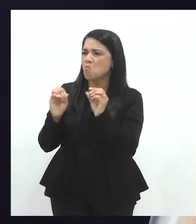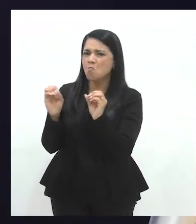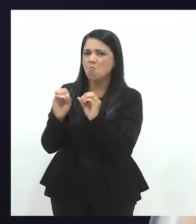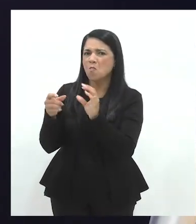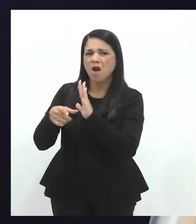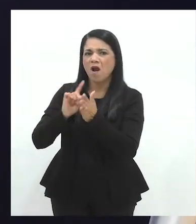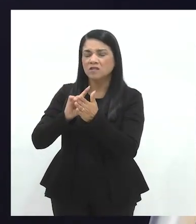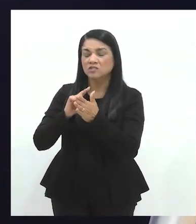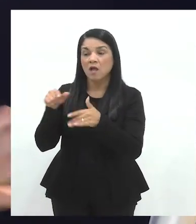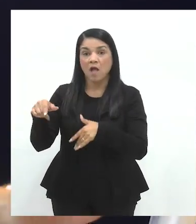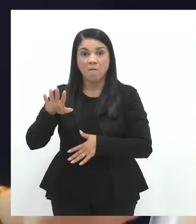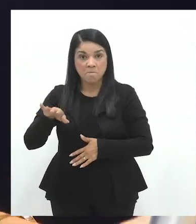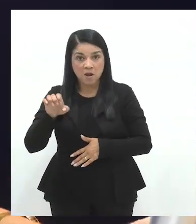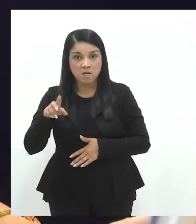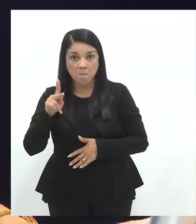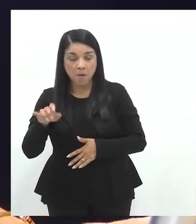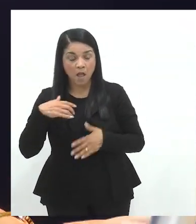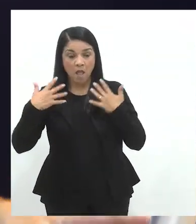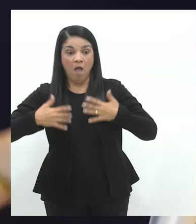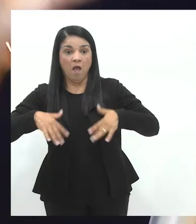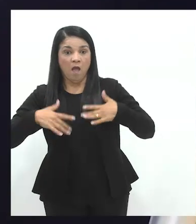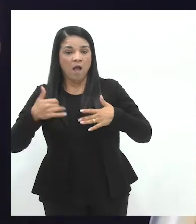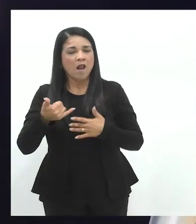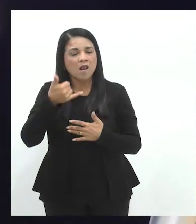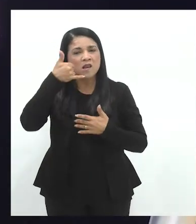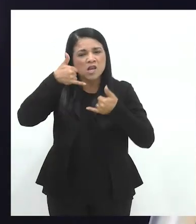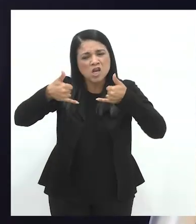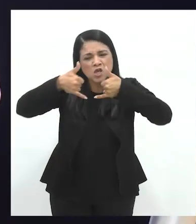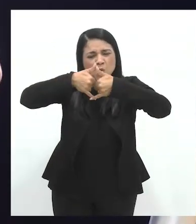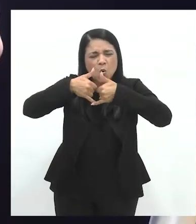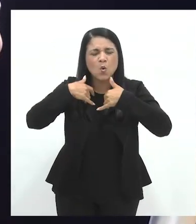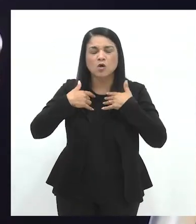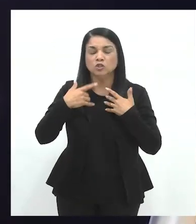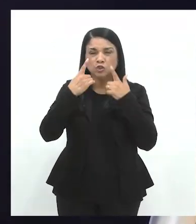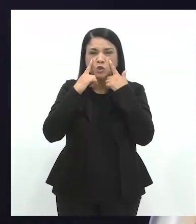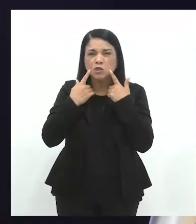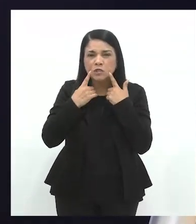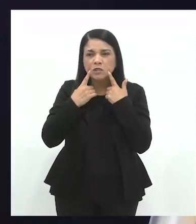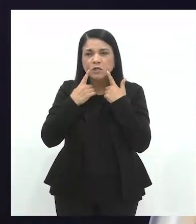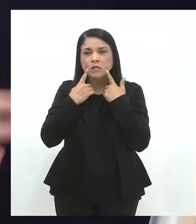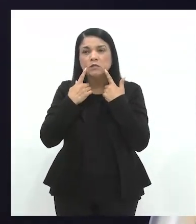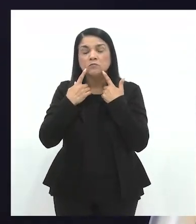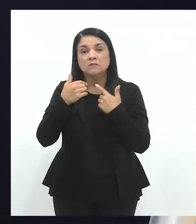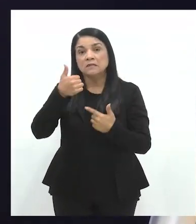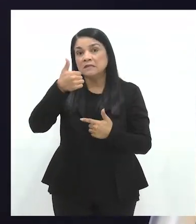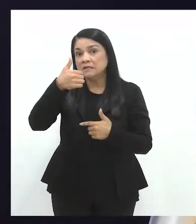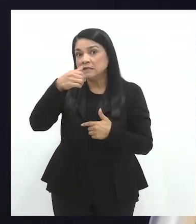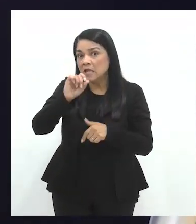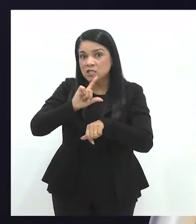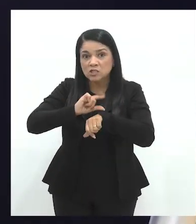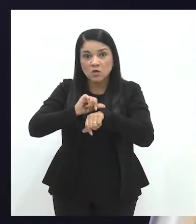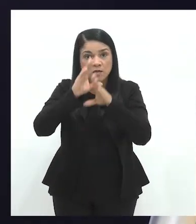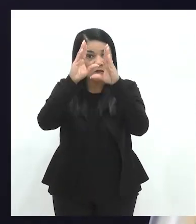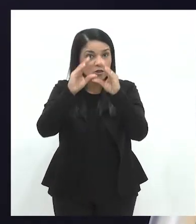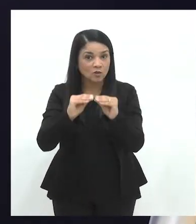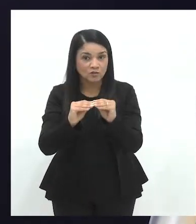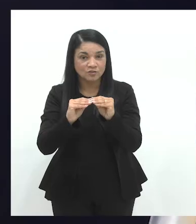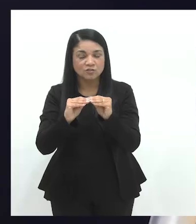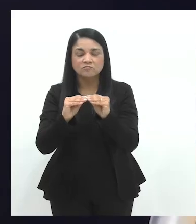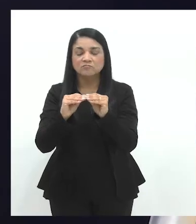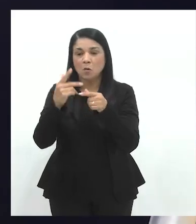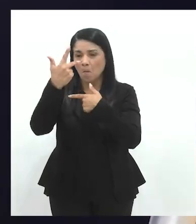um papo. E aí a mãe ficou desesperada, né? Me ligou chorando, desesperada, e era 10 horas da noite, eu estava com